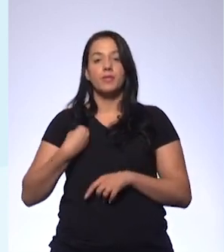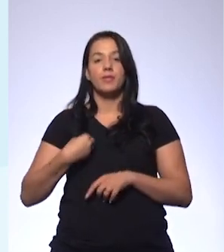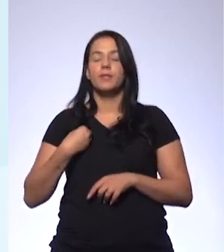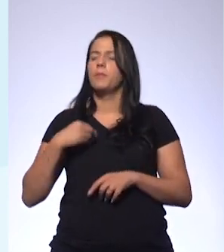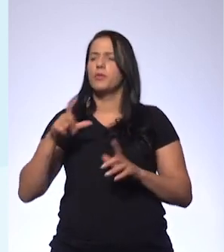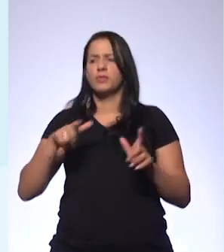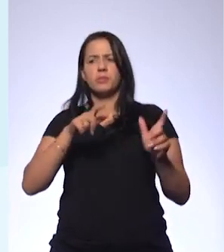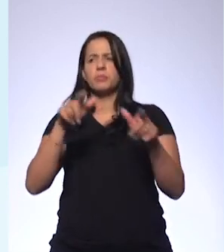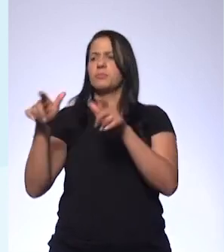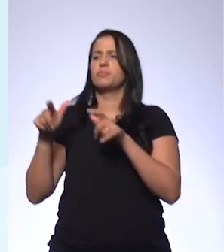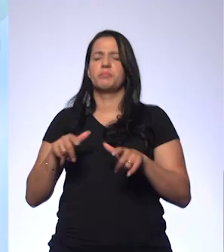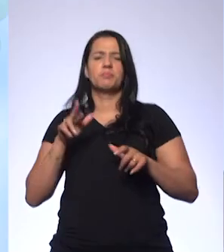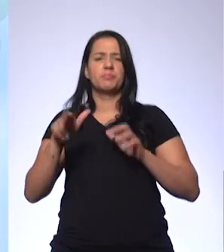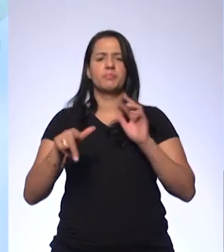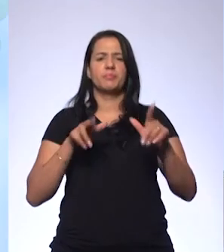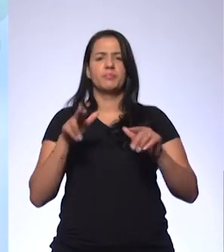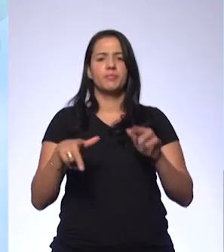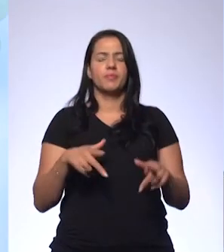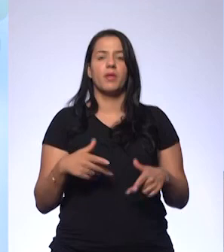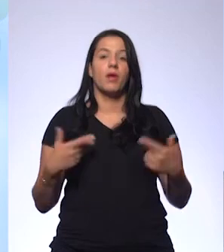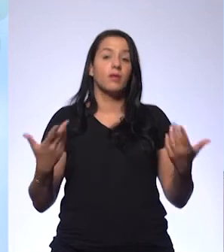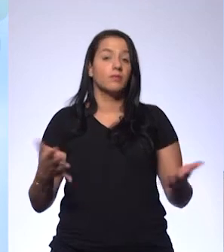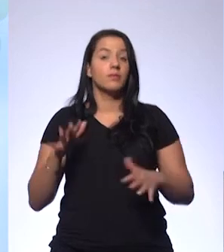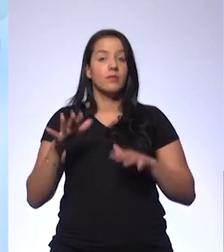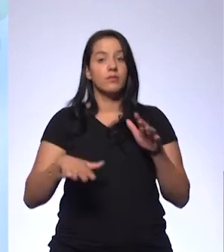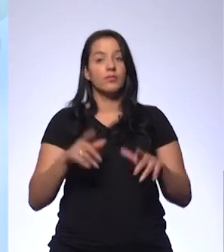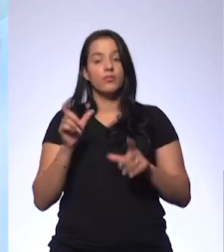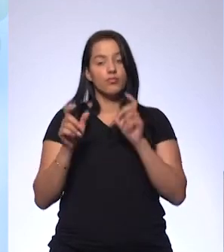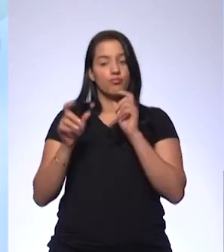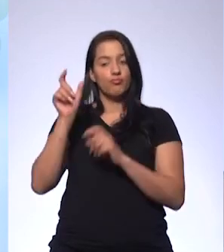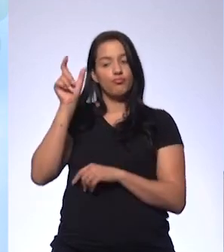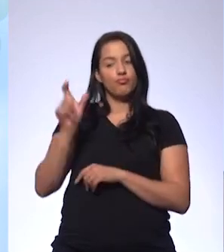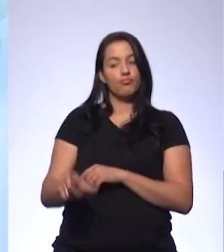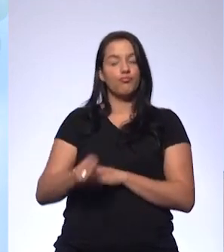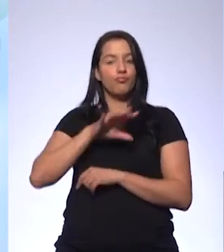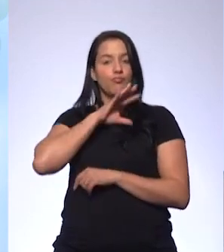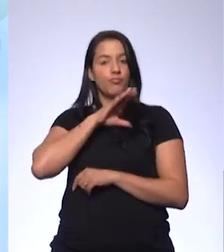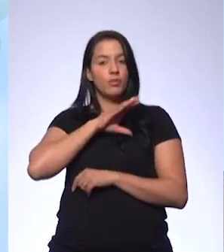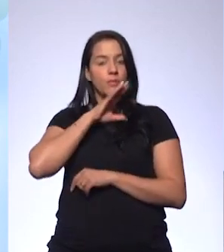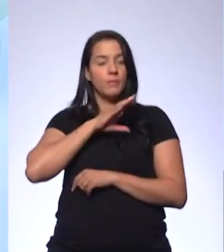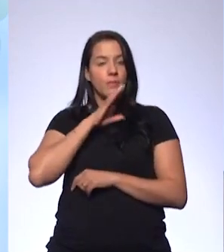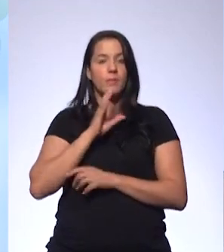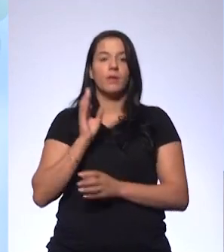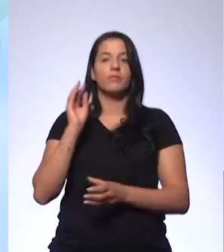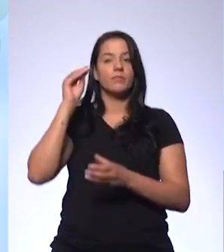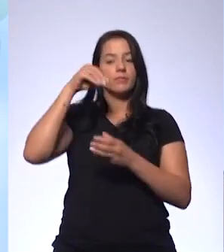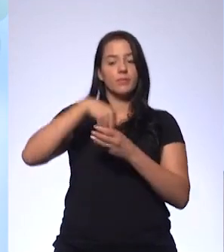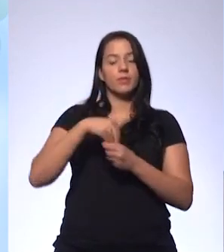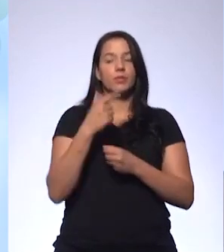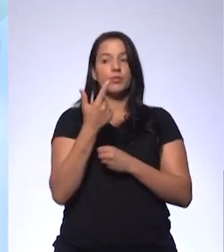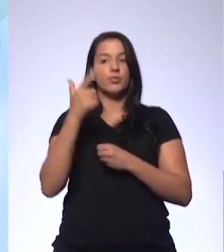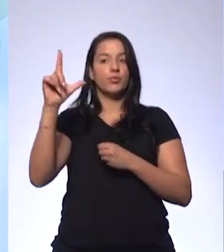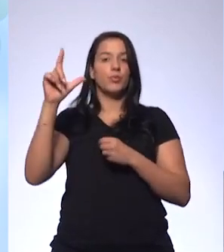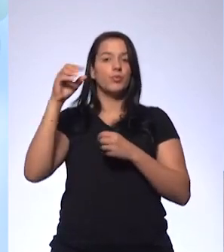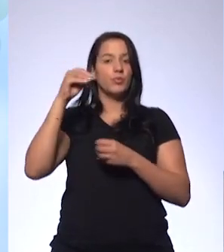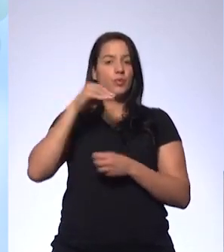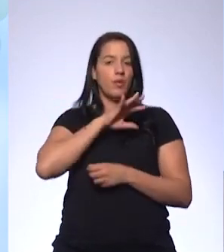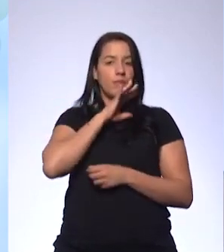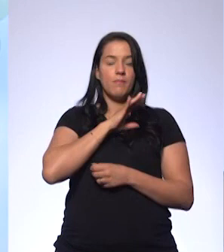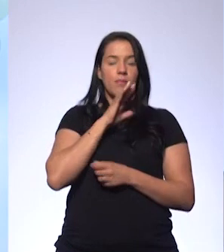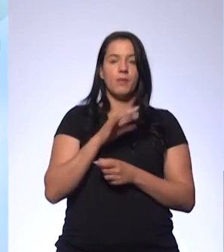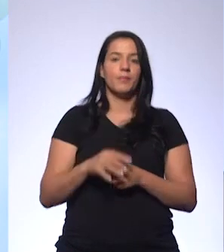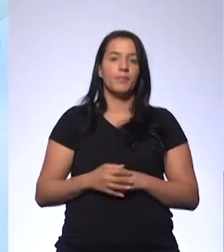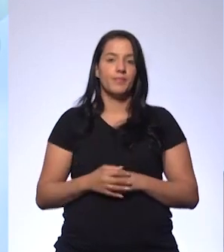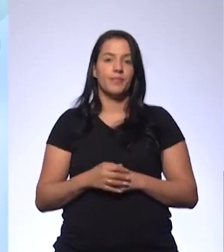variado, né? Inclusive, uma espécie viver dentro de outra. Então, aí a gente começa a entender como que